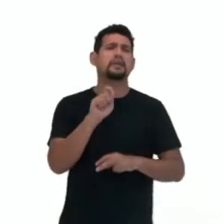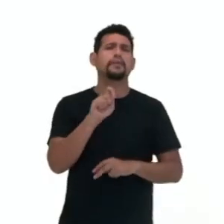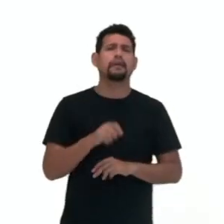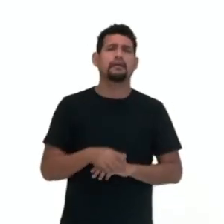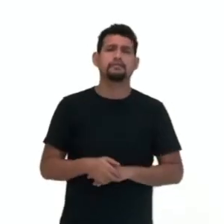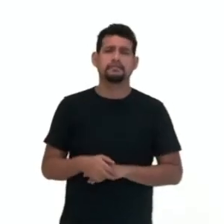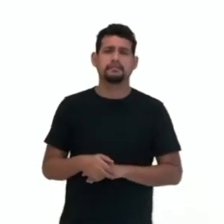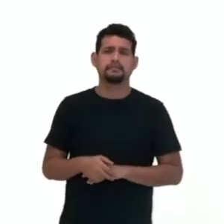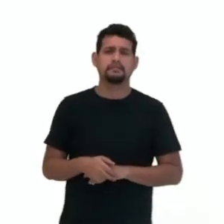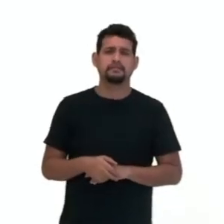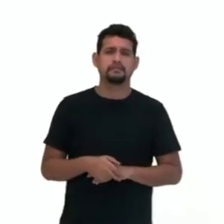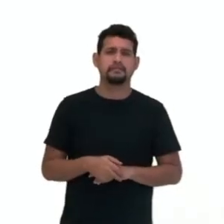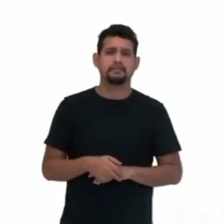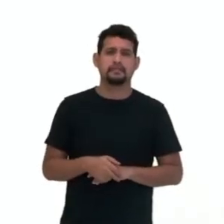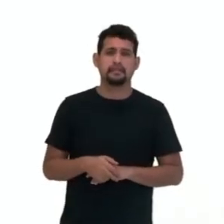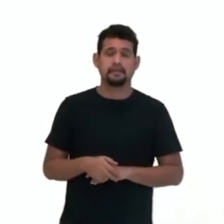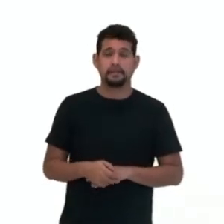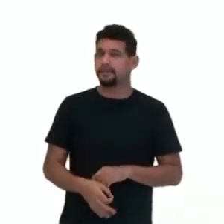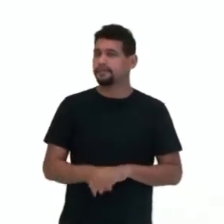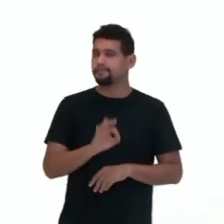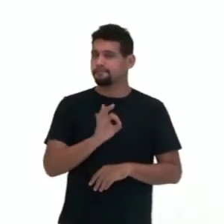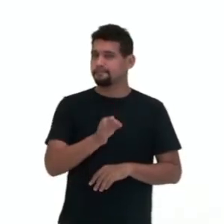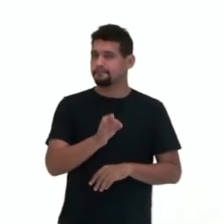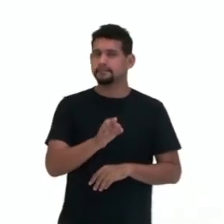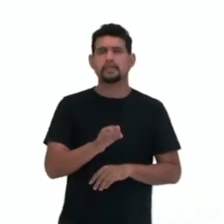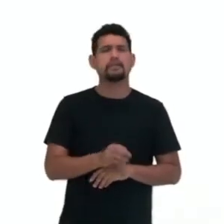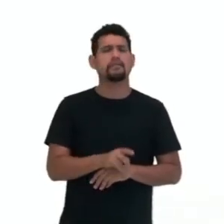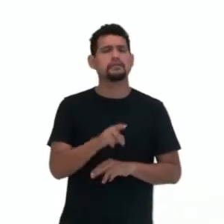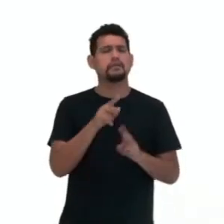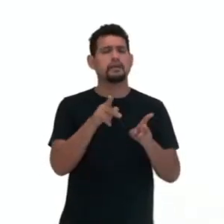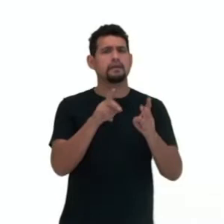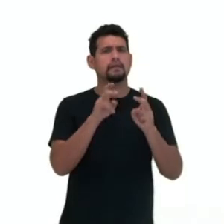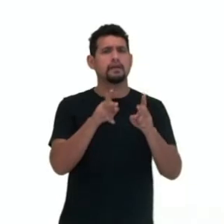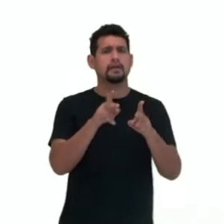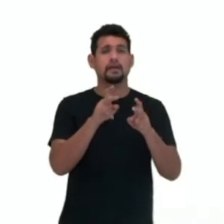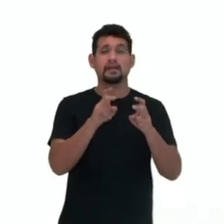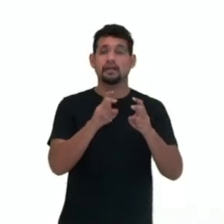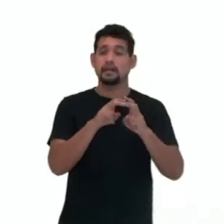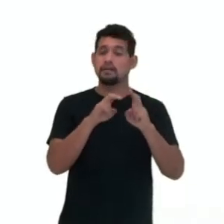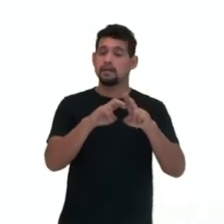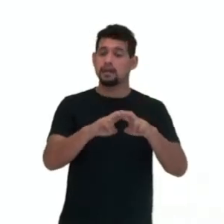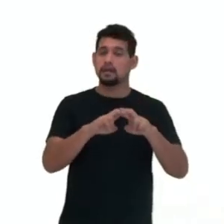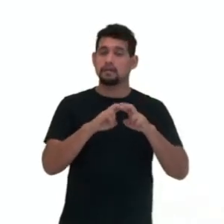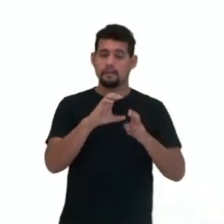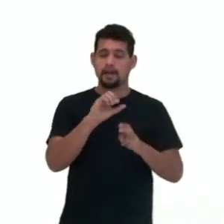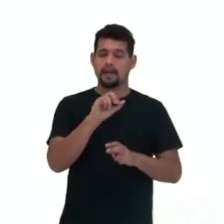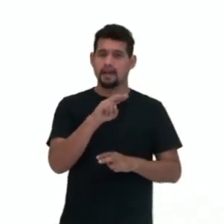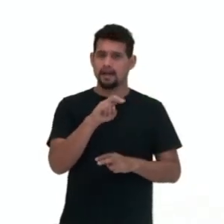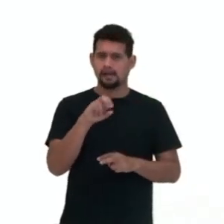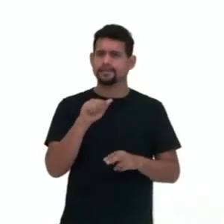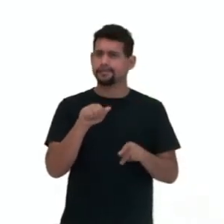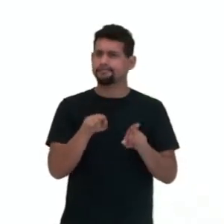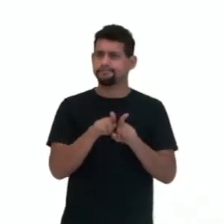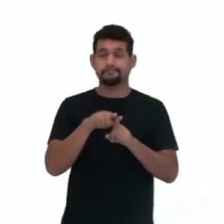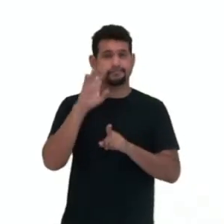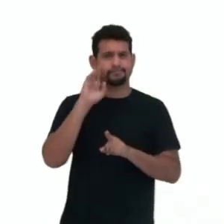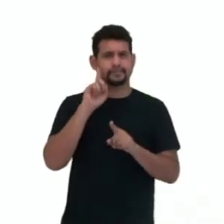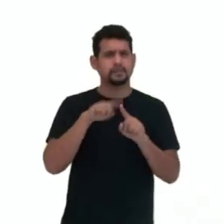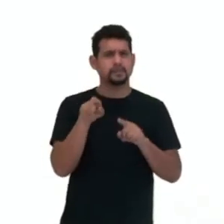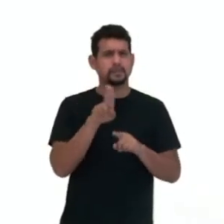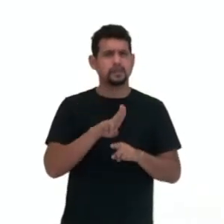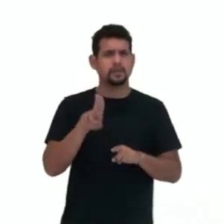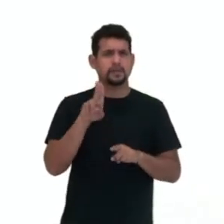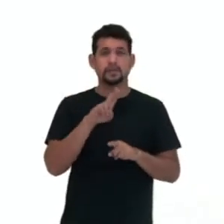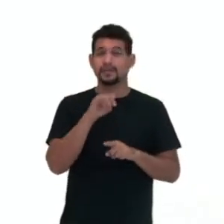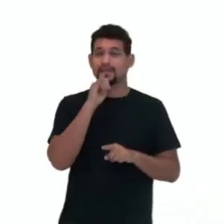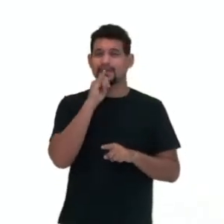na animação? Exato! Você nota o quê? Uma causa e um efeito. Então, quando eu pego uma